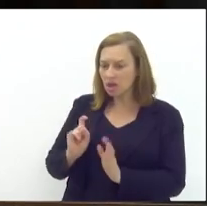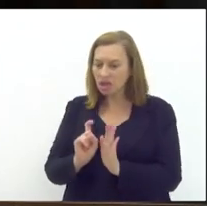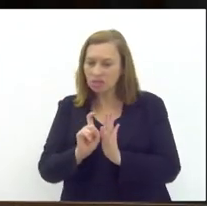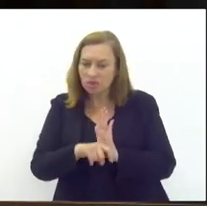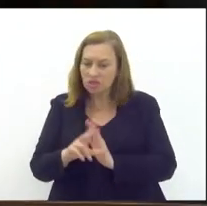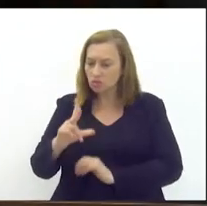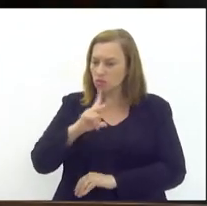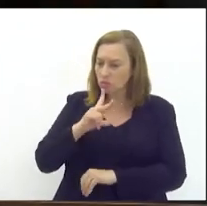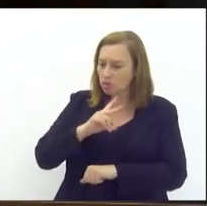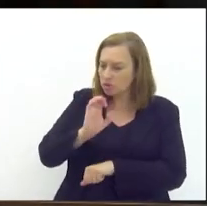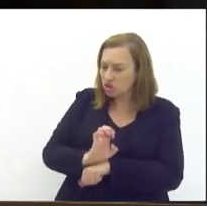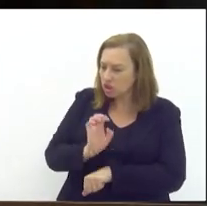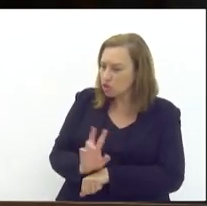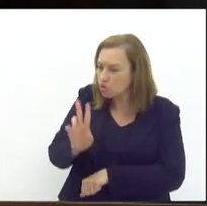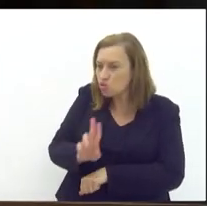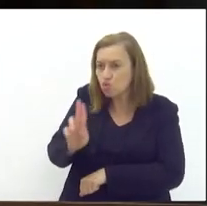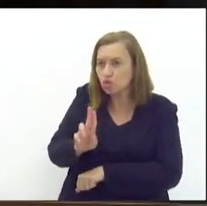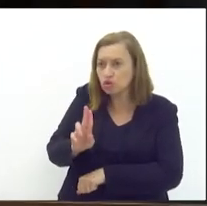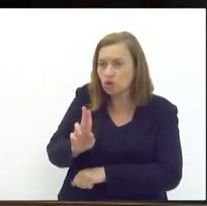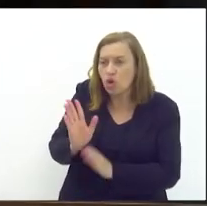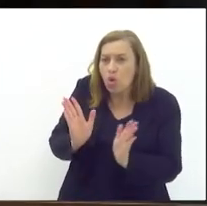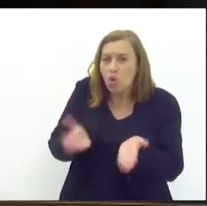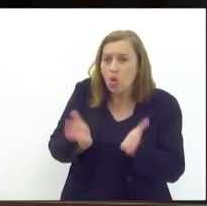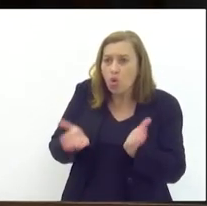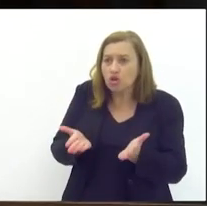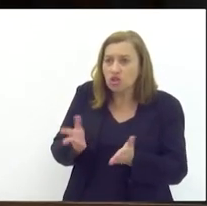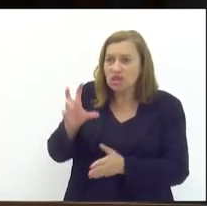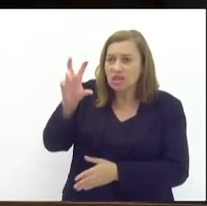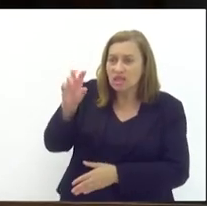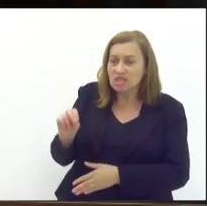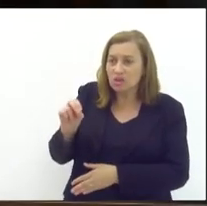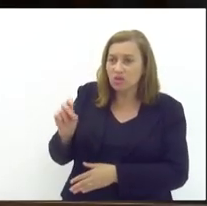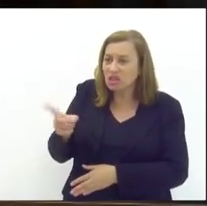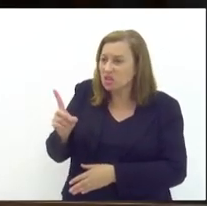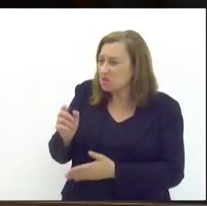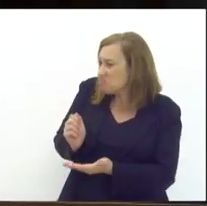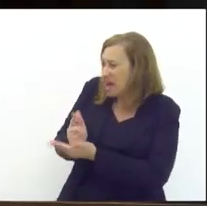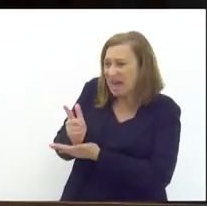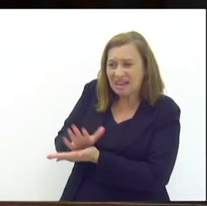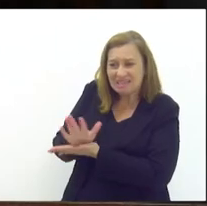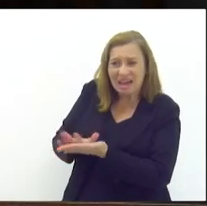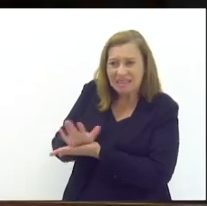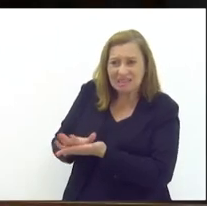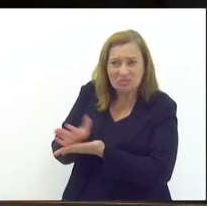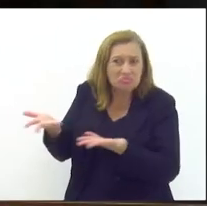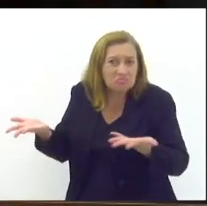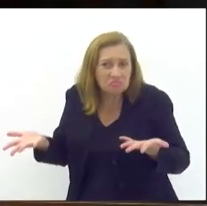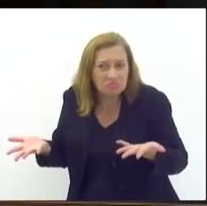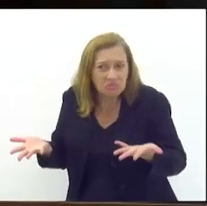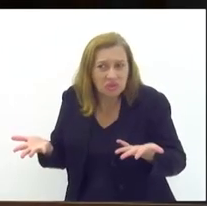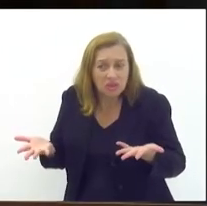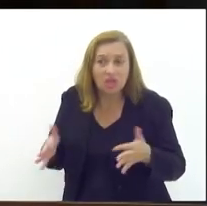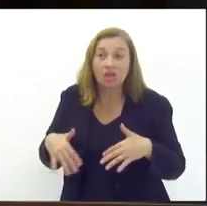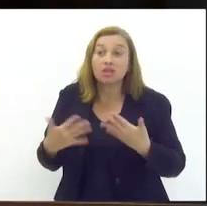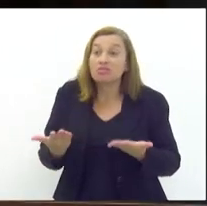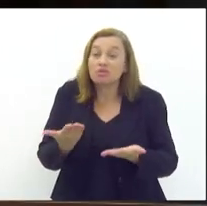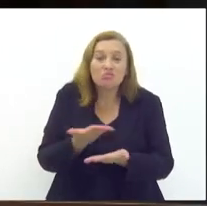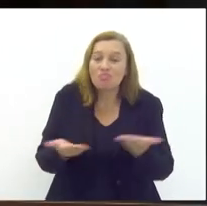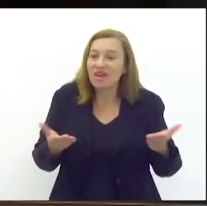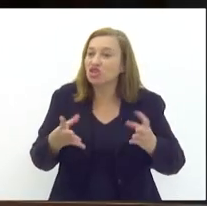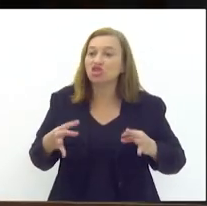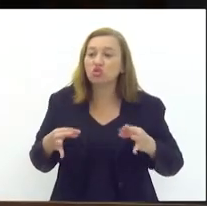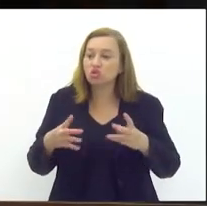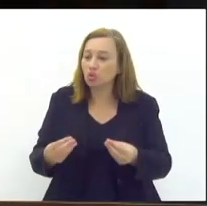que é do consumo hoje 50 dólares não vai pagar mais nada vai passar direto na Receita Federal e você quebra toda a tua rede